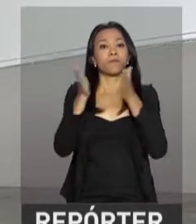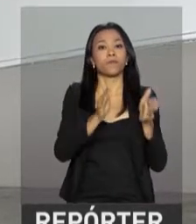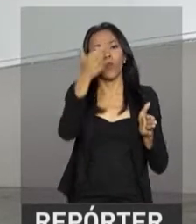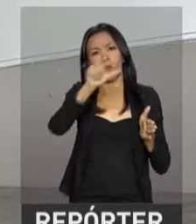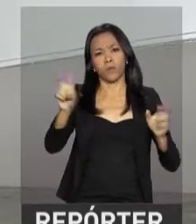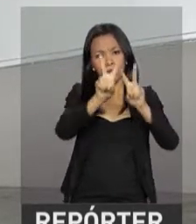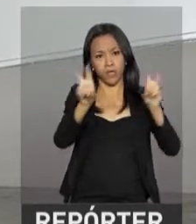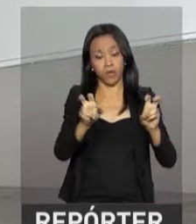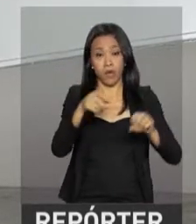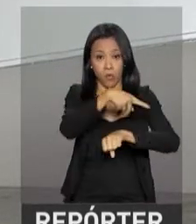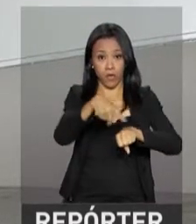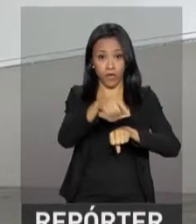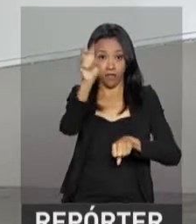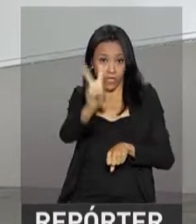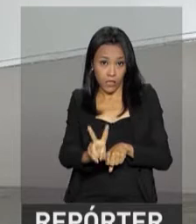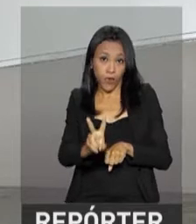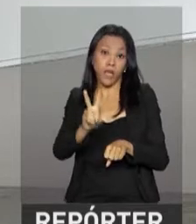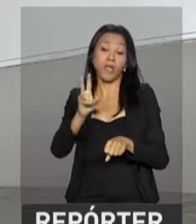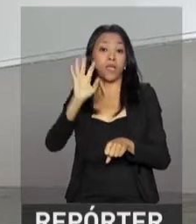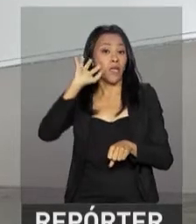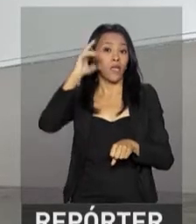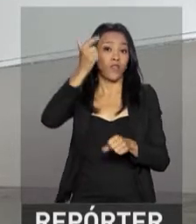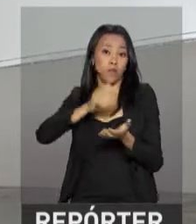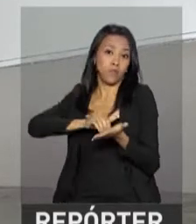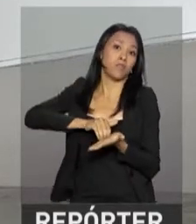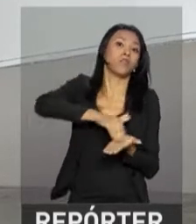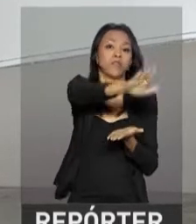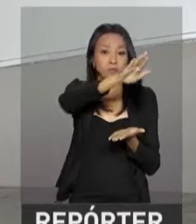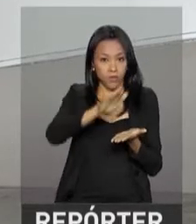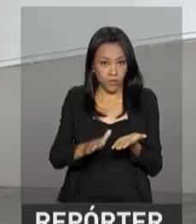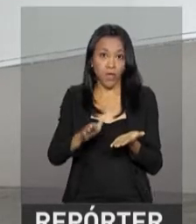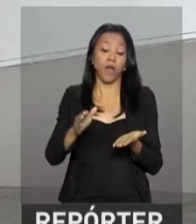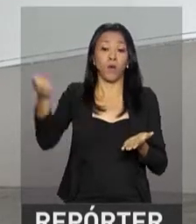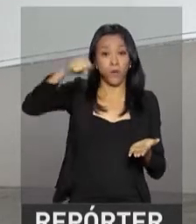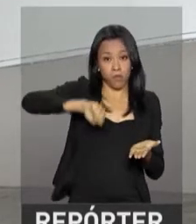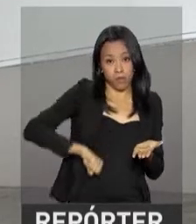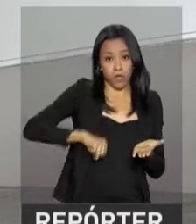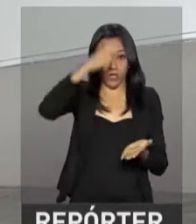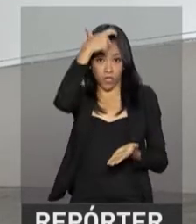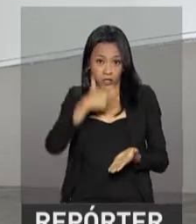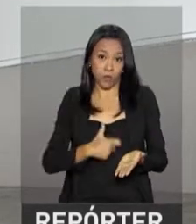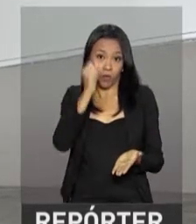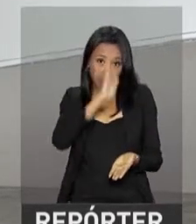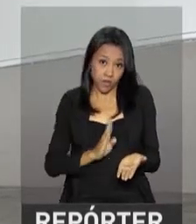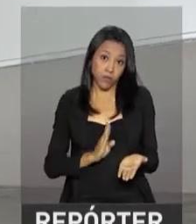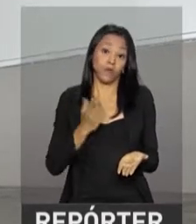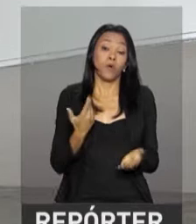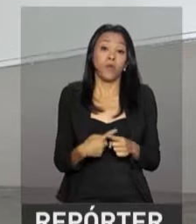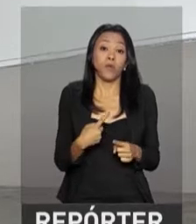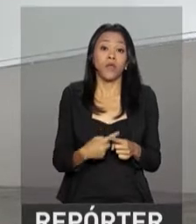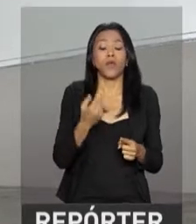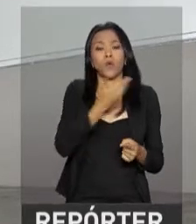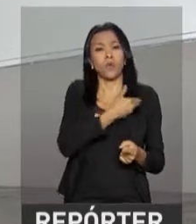a venezuela decidiu expulsar o embaixador brasileiro rui pereira antes disso quando o governo de nicolás maduro